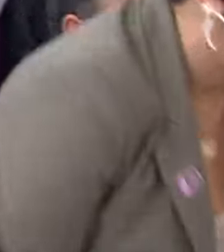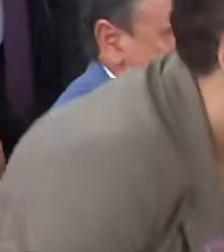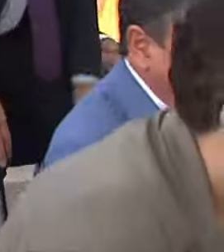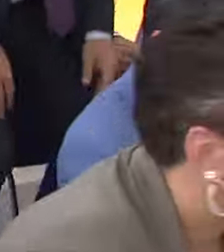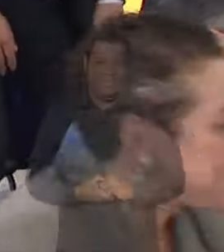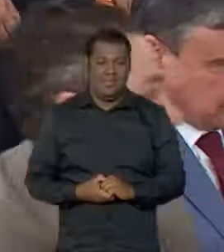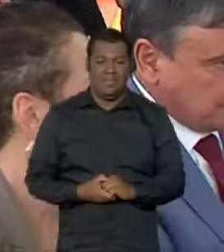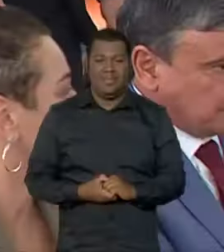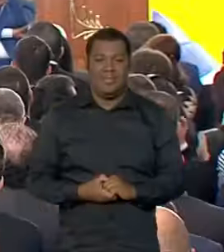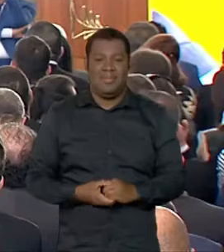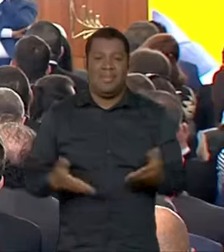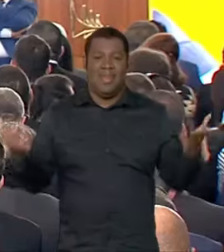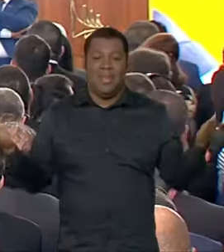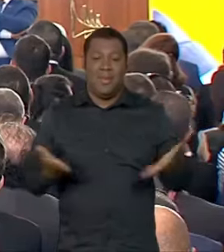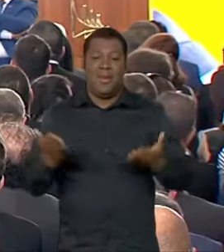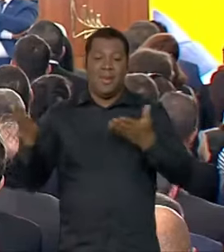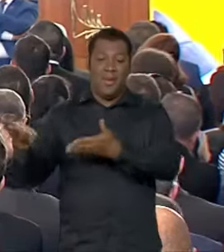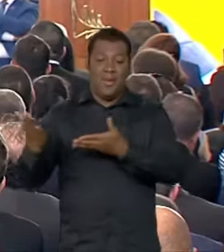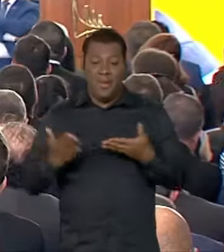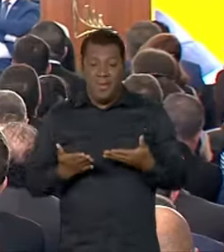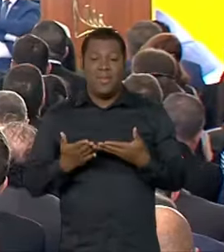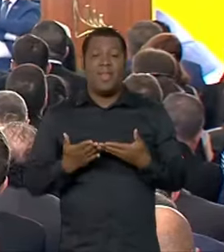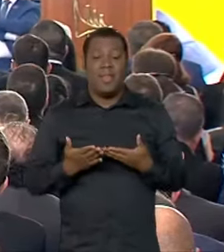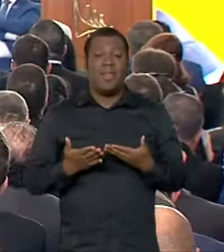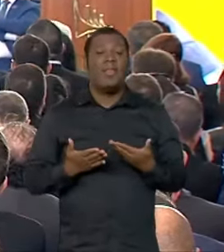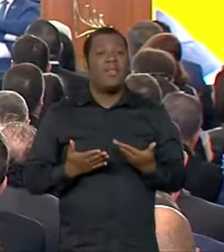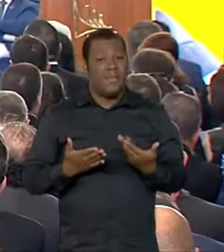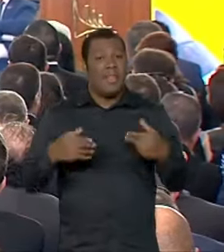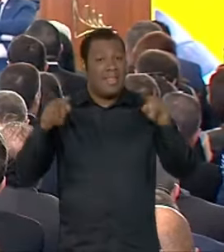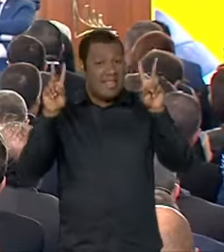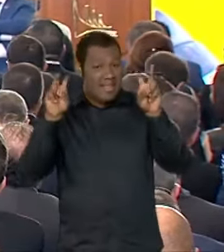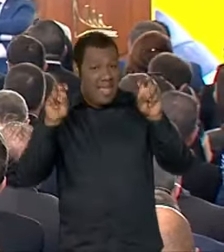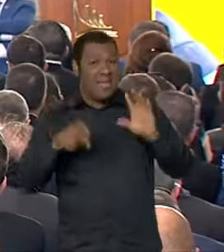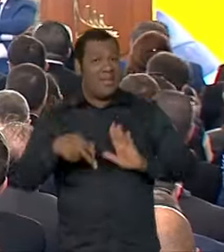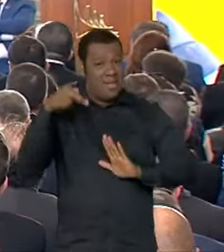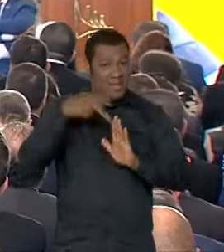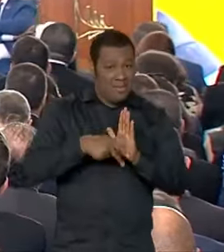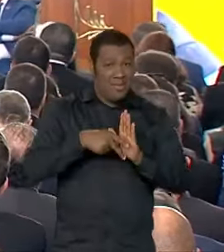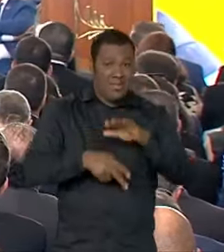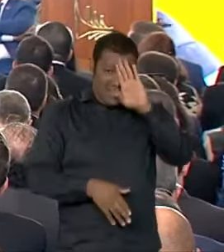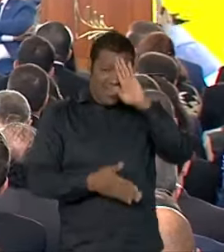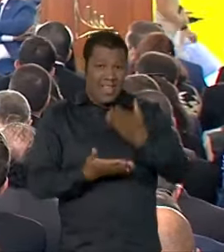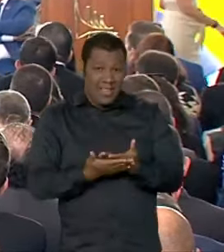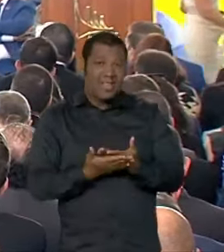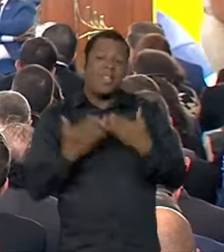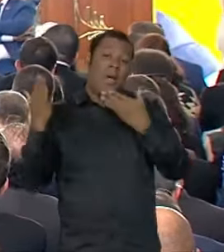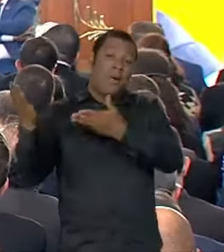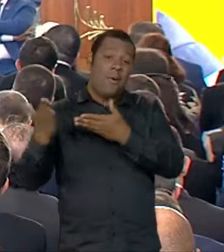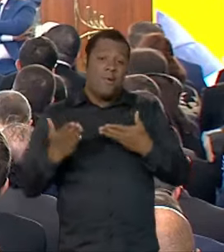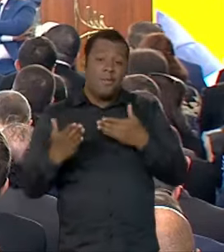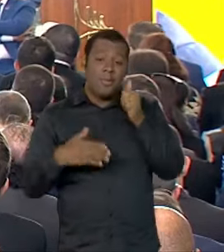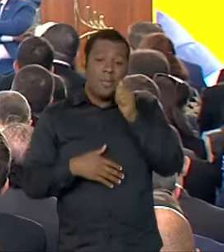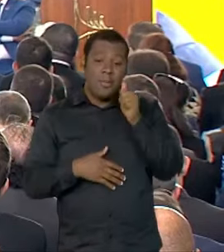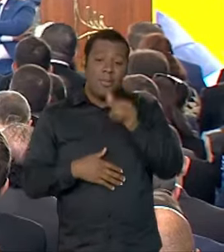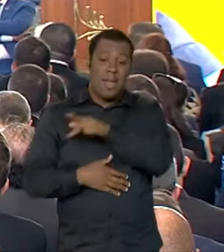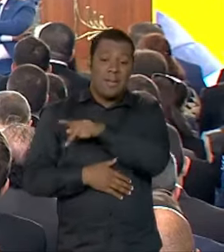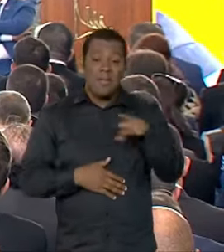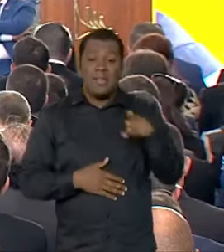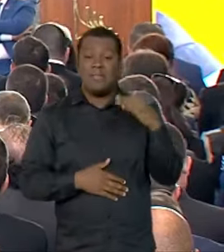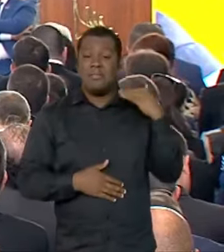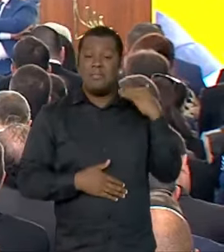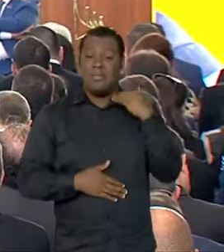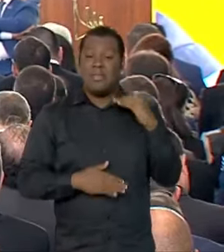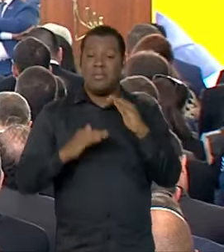Agora, no âmbito do segundo eixo do programa Acredita, desenrola pequenos negócios, a presidenta do Banco do